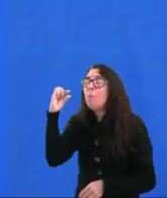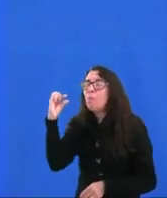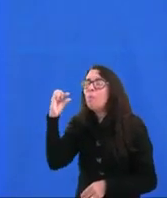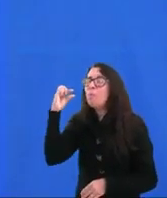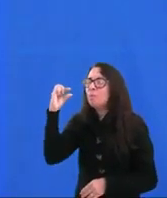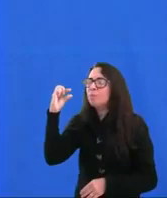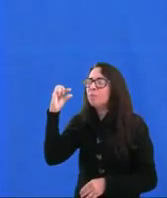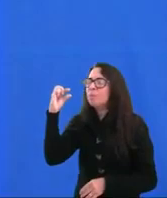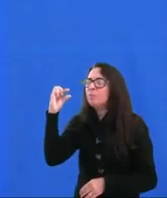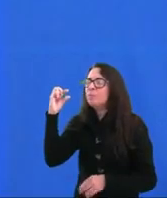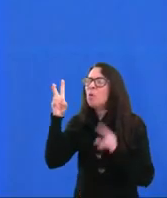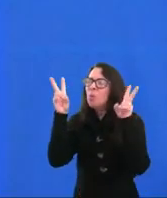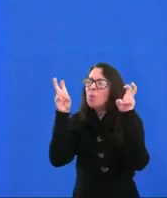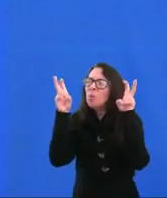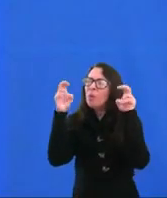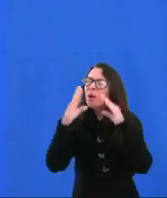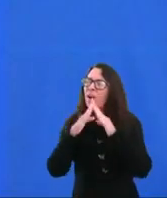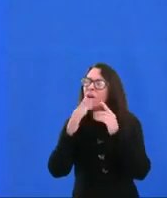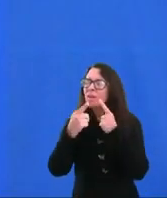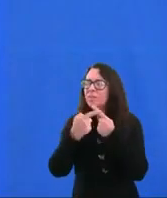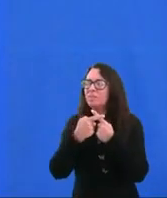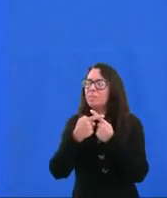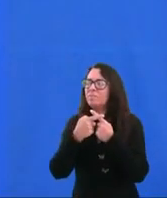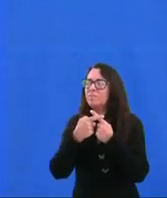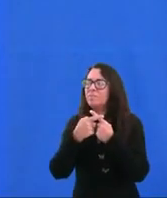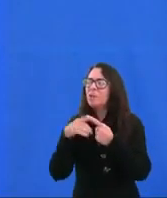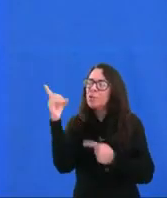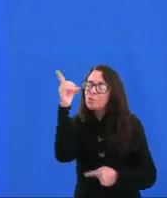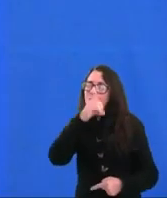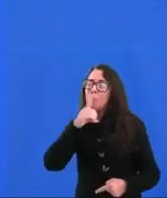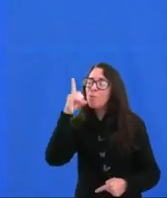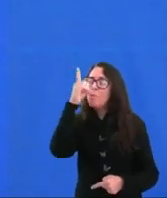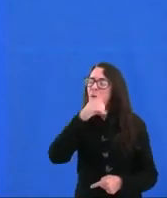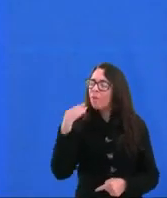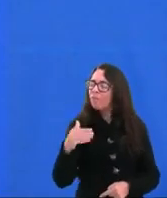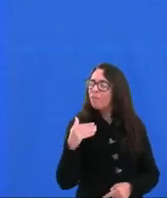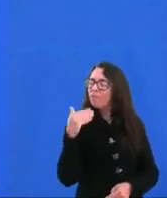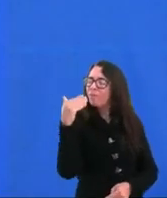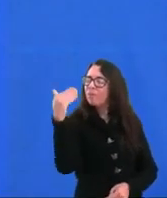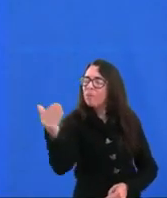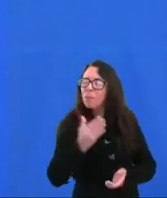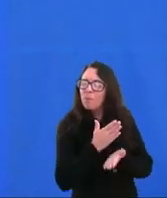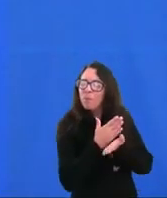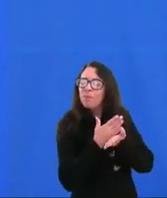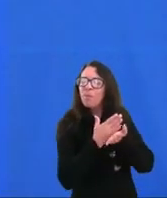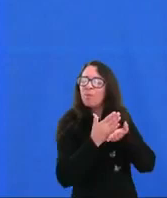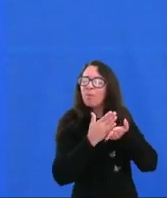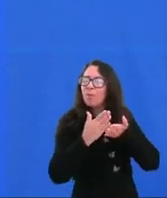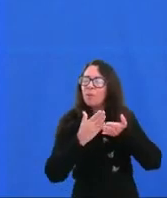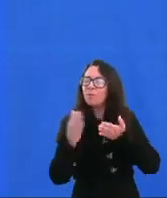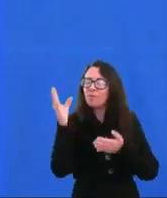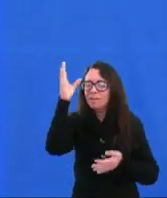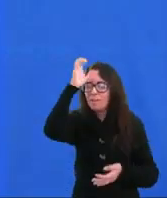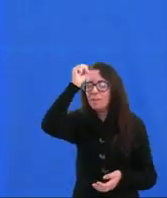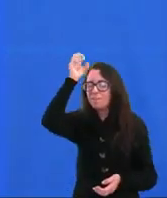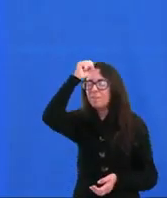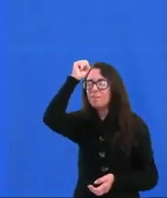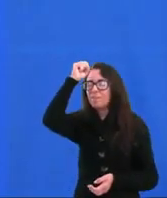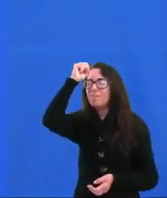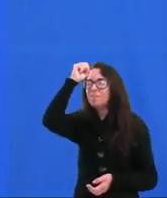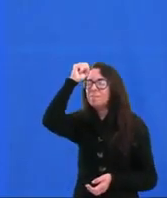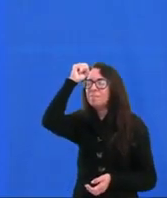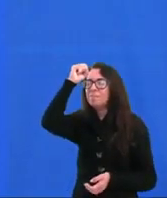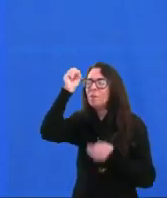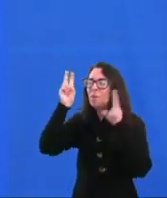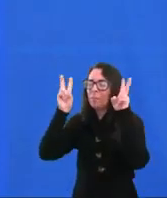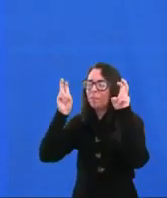Senhor venha nos capacitar, nos encorajar, sempre, Senhor, em como ser uma igreja, onde que